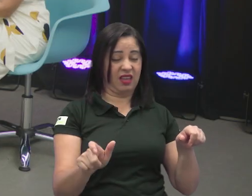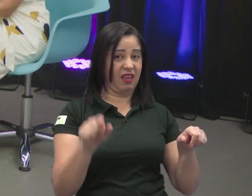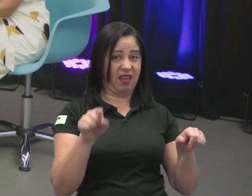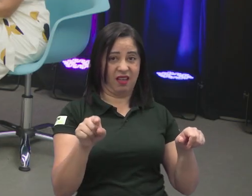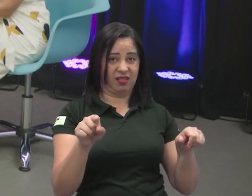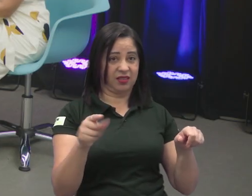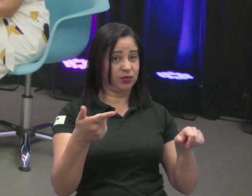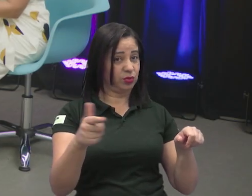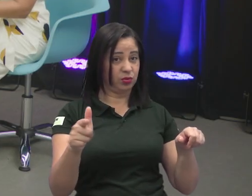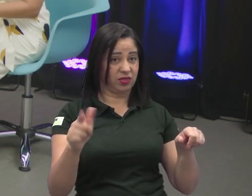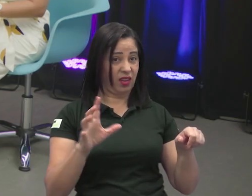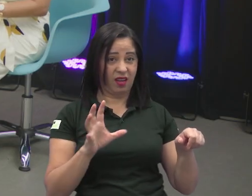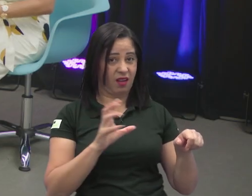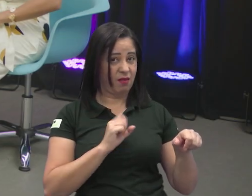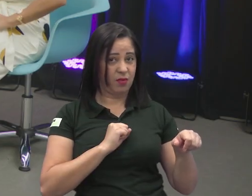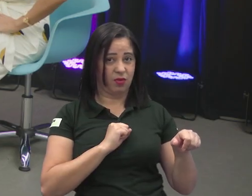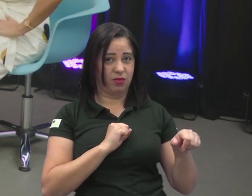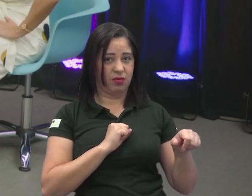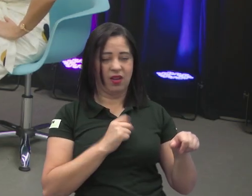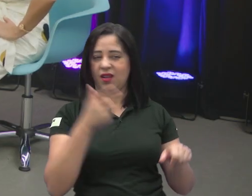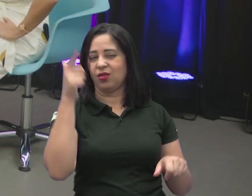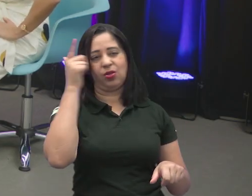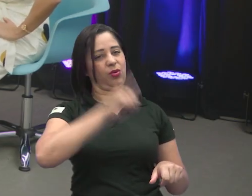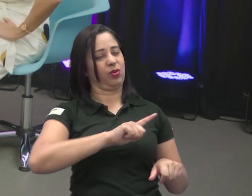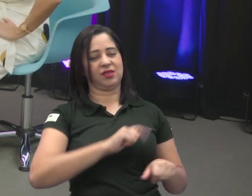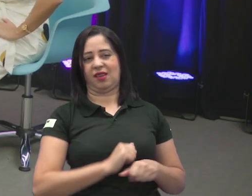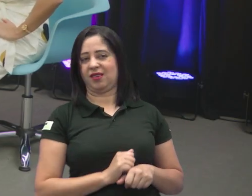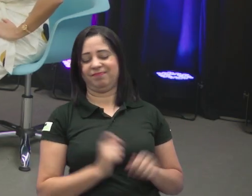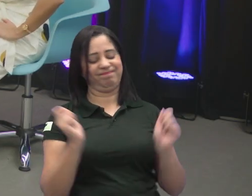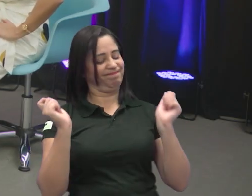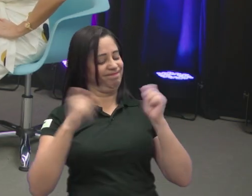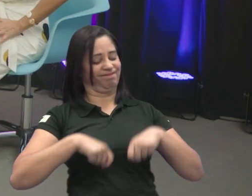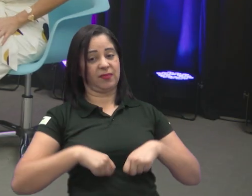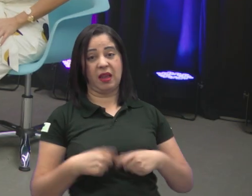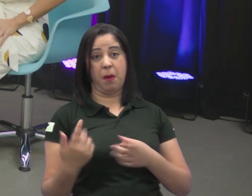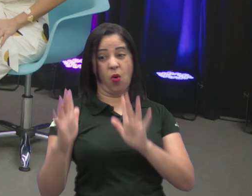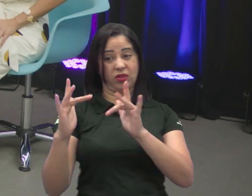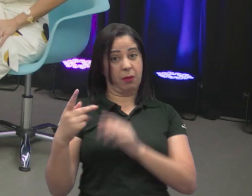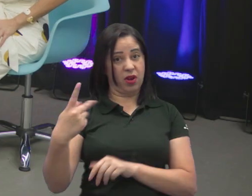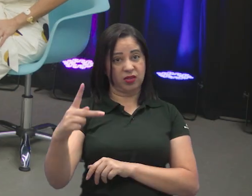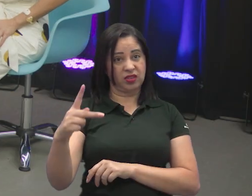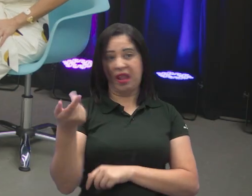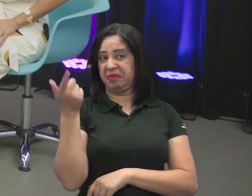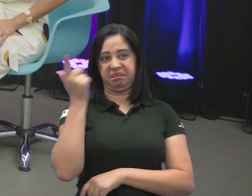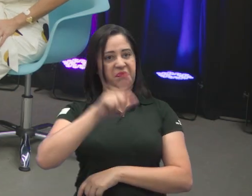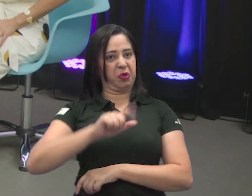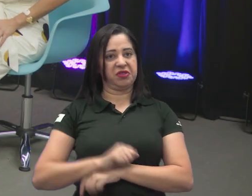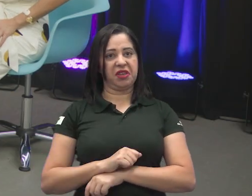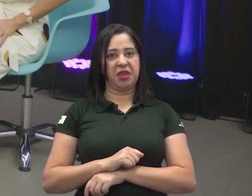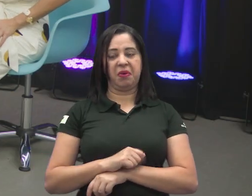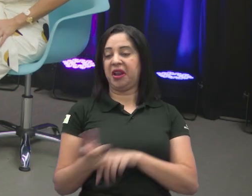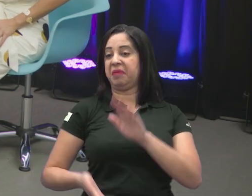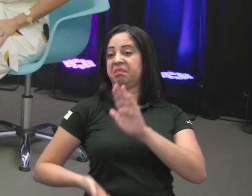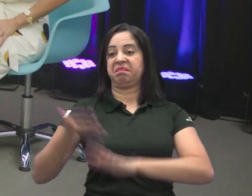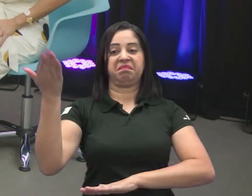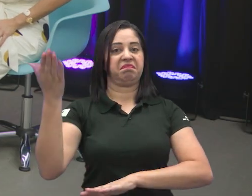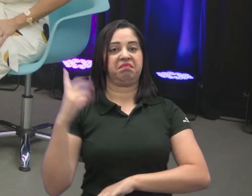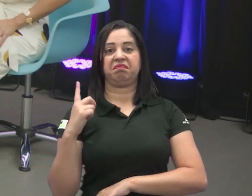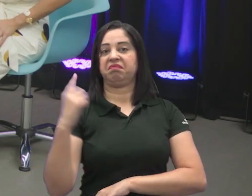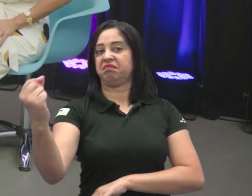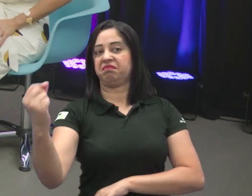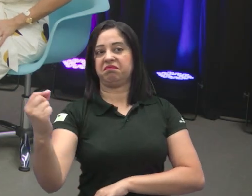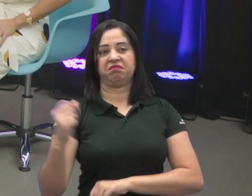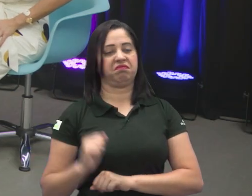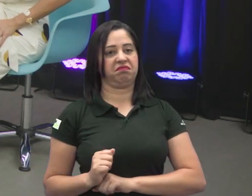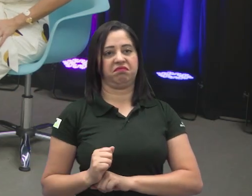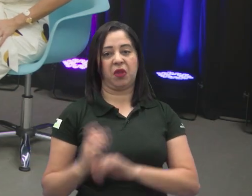não tiver o amor, você não vai conseguir, porque o namorado dela não conseguiu. Eles terminam, ele